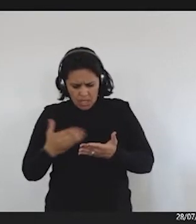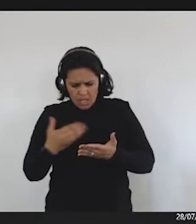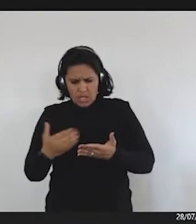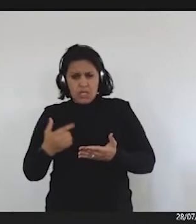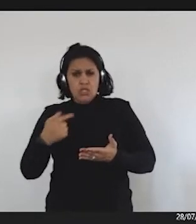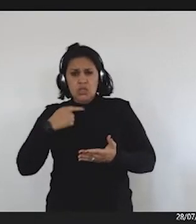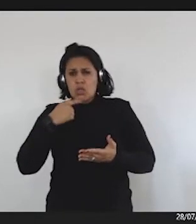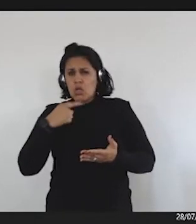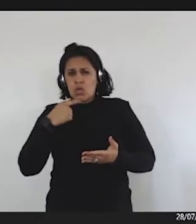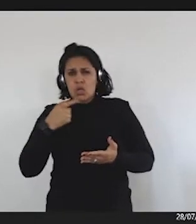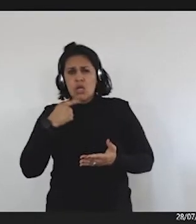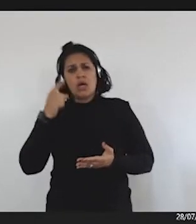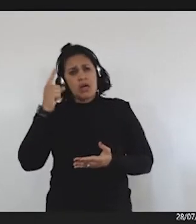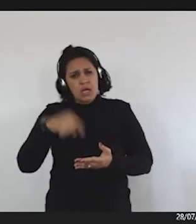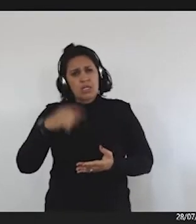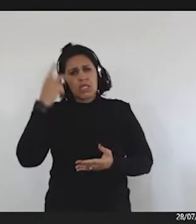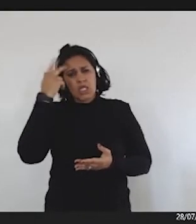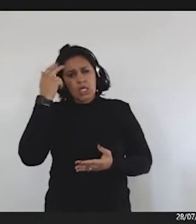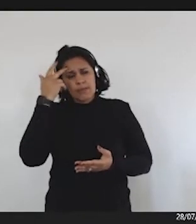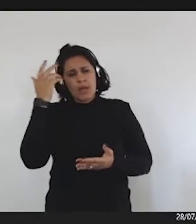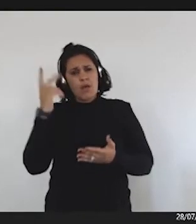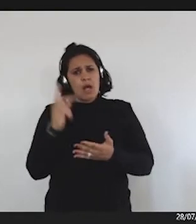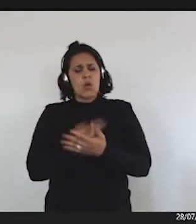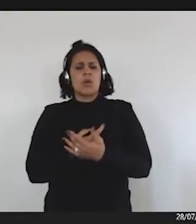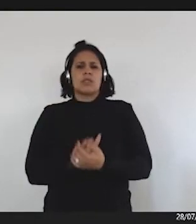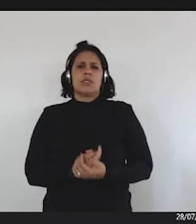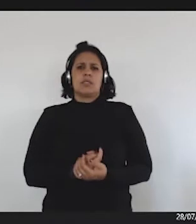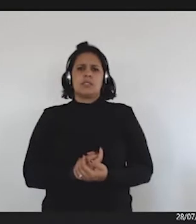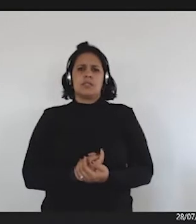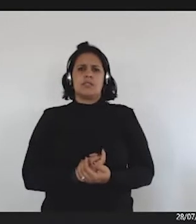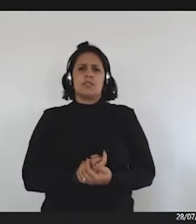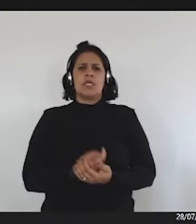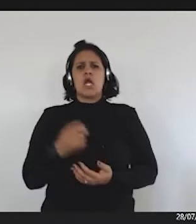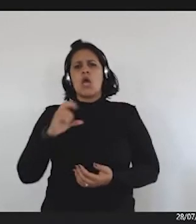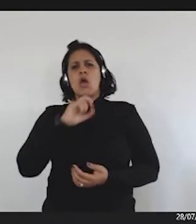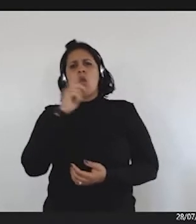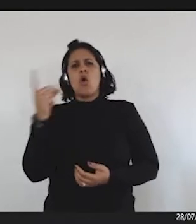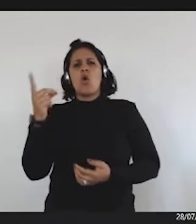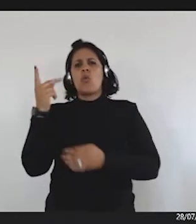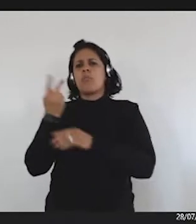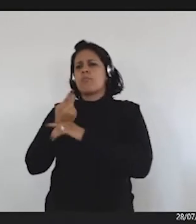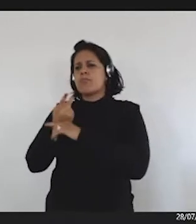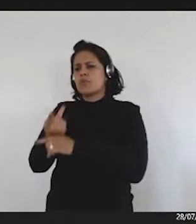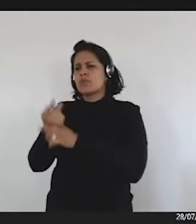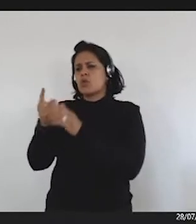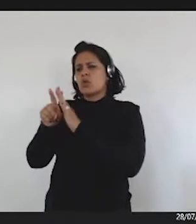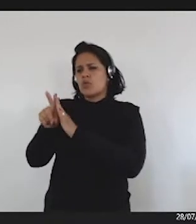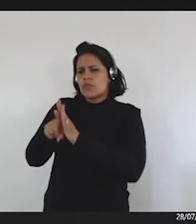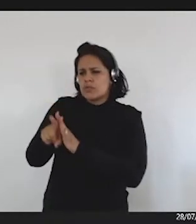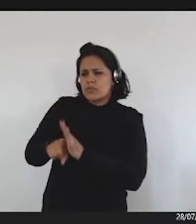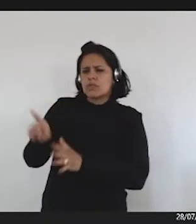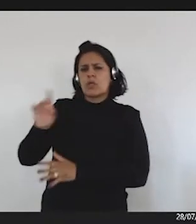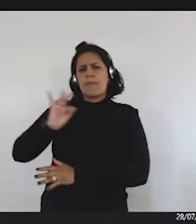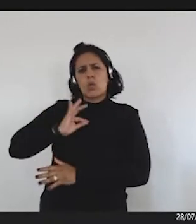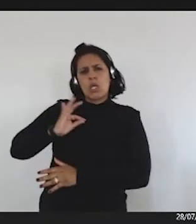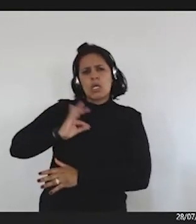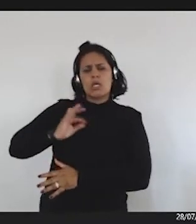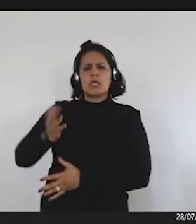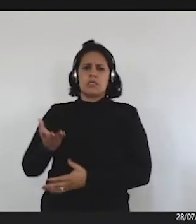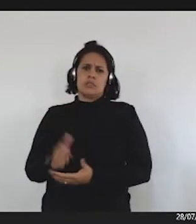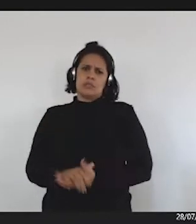não, a autos irradiando, inclusive, para a esfera administrativa, a autos de inquérito,